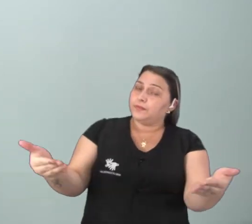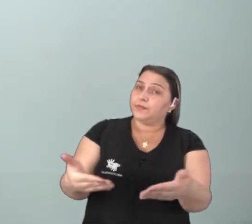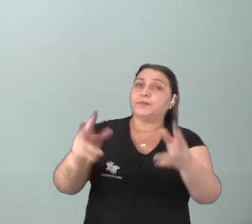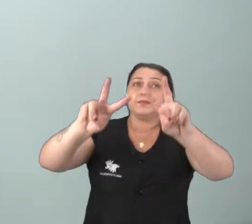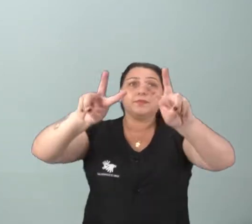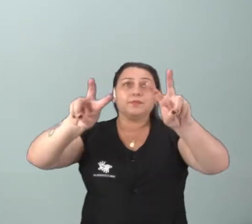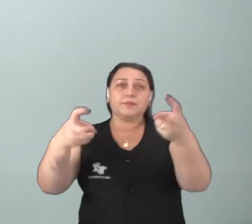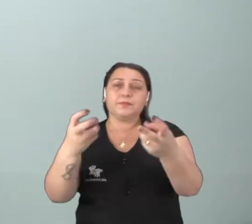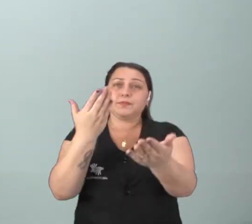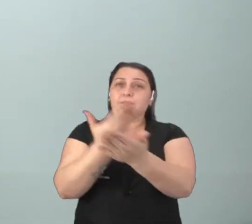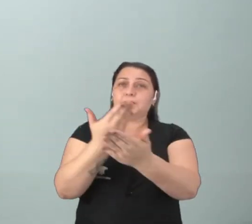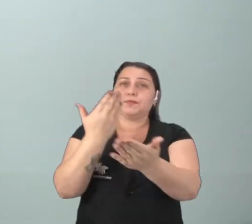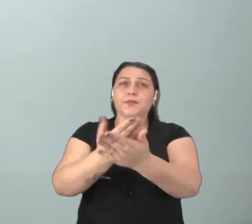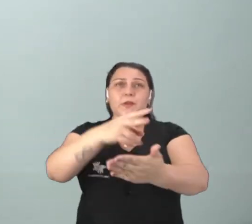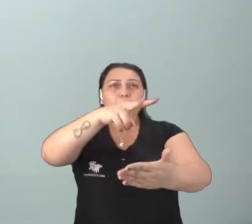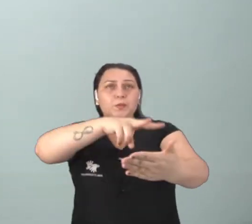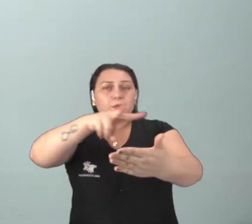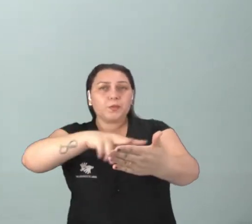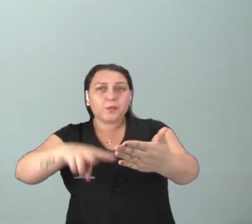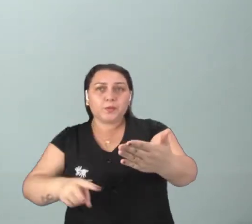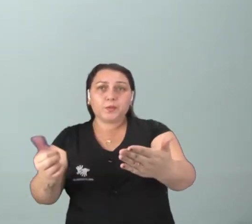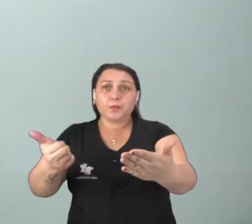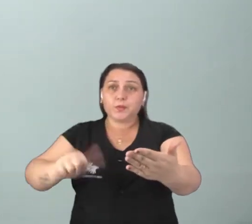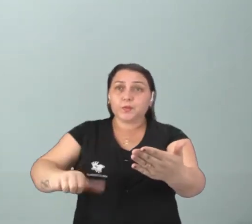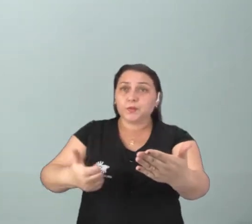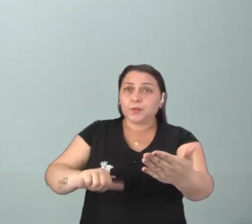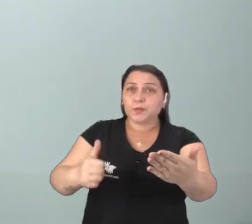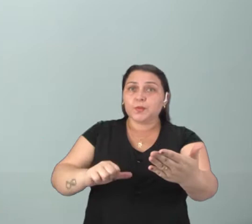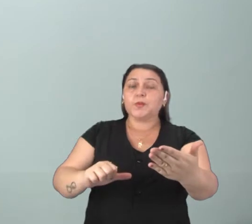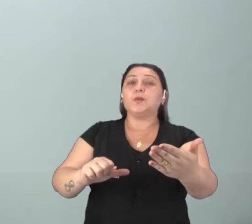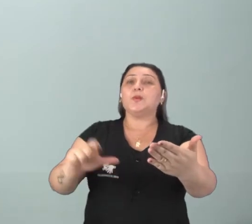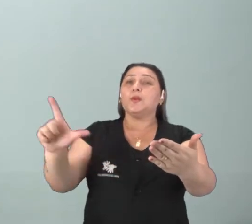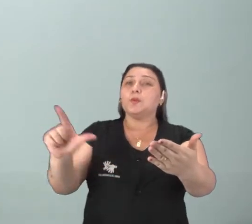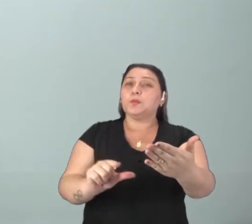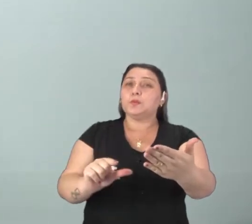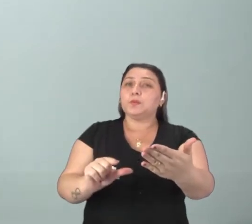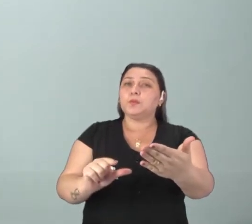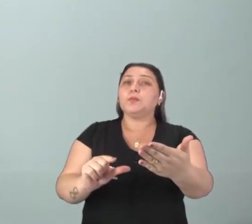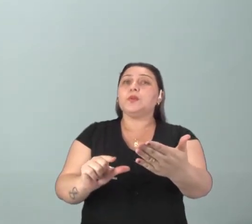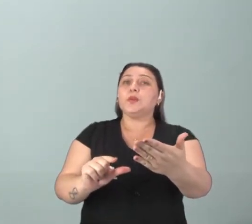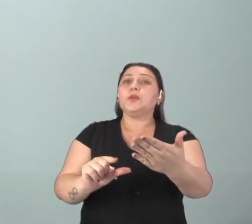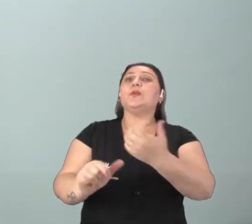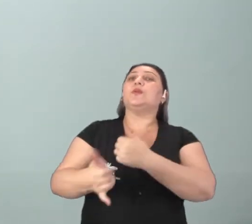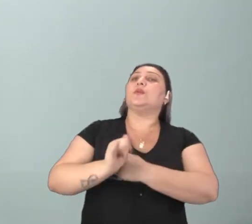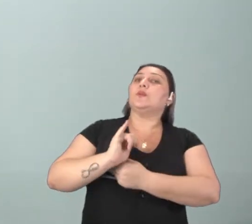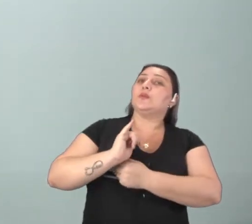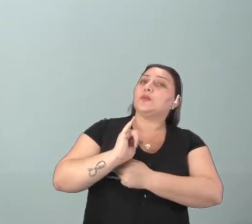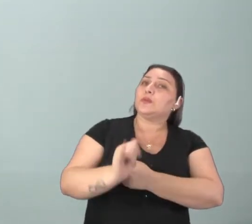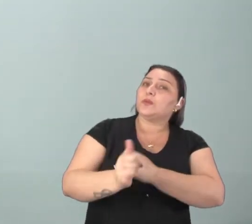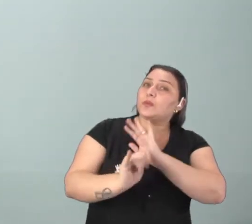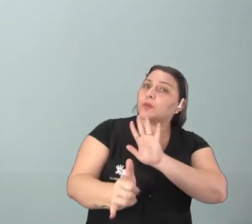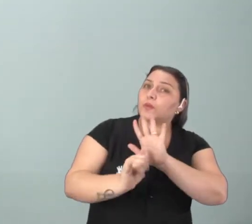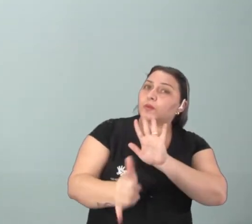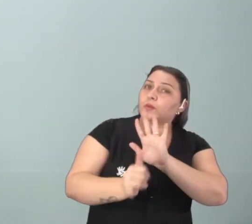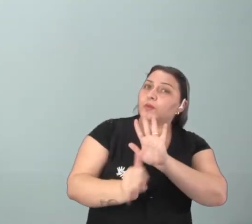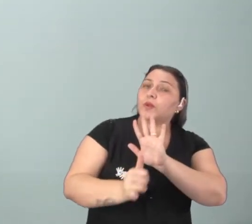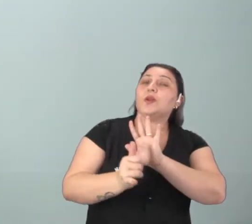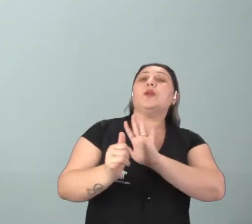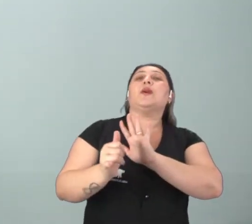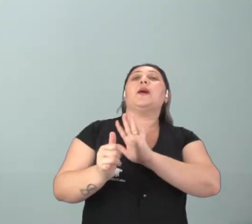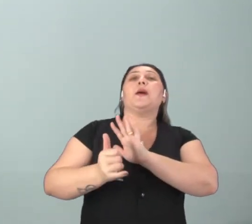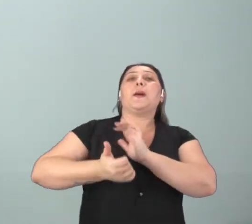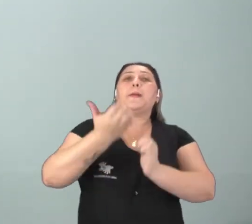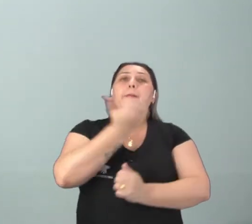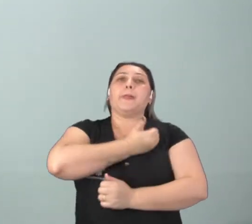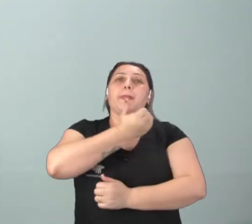nosso tema da aula é leitura e análise de microcontos. Essa é a aula número 43. Então eu convido